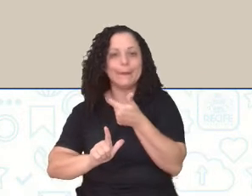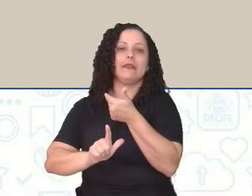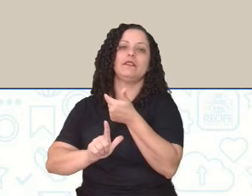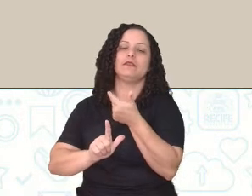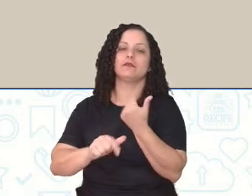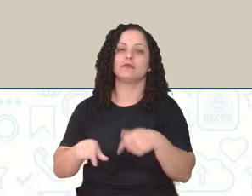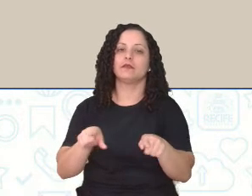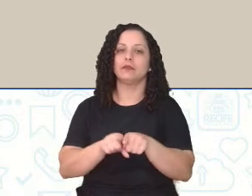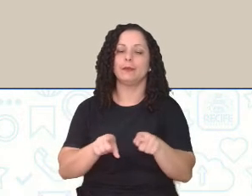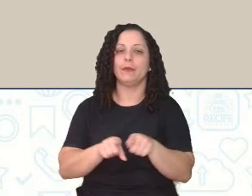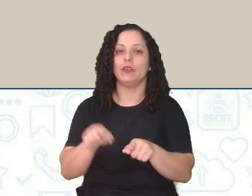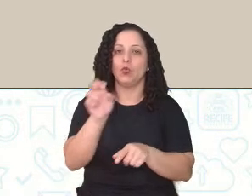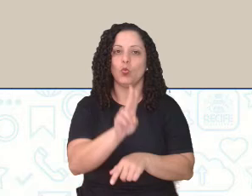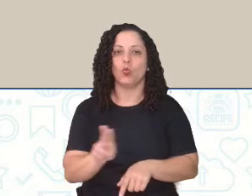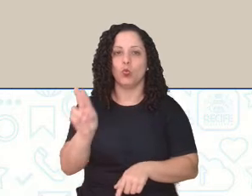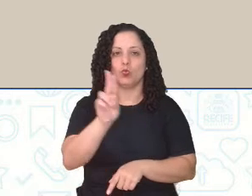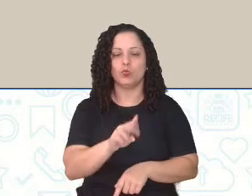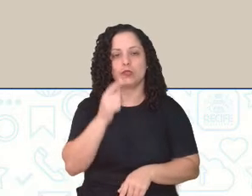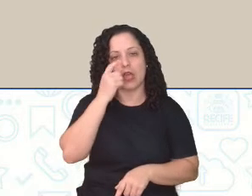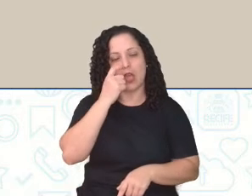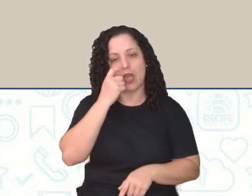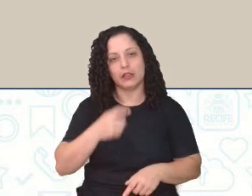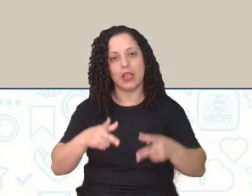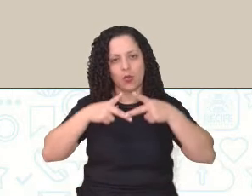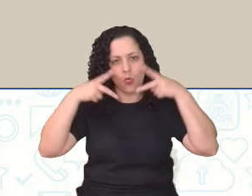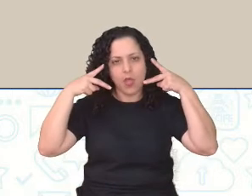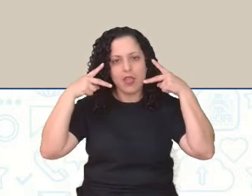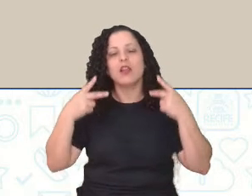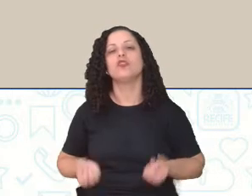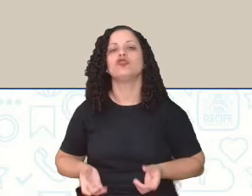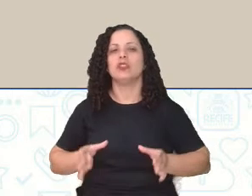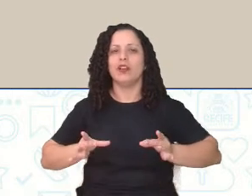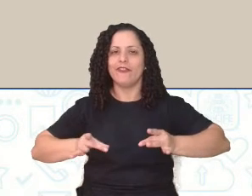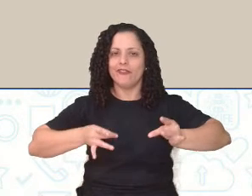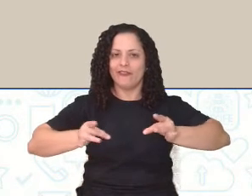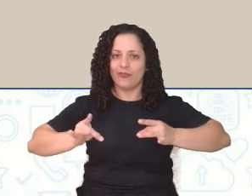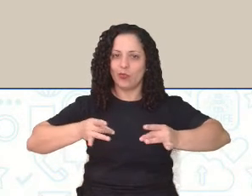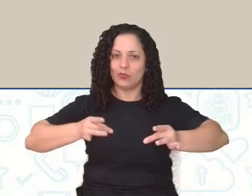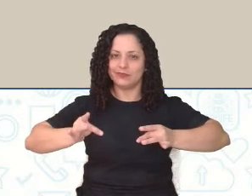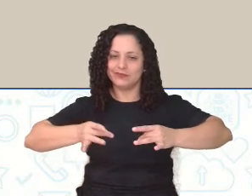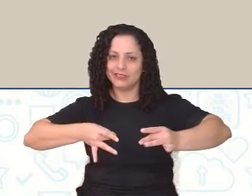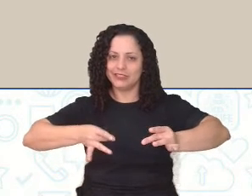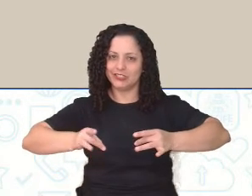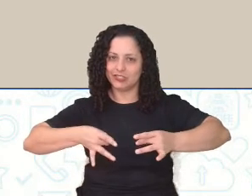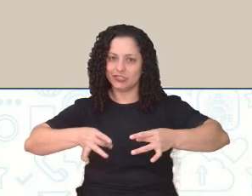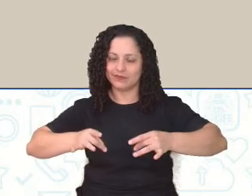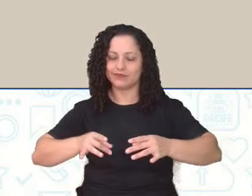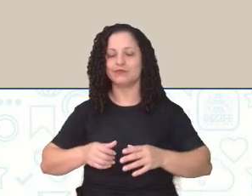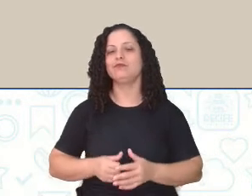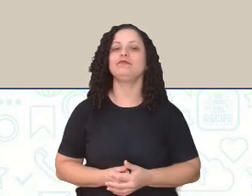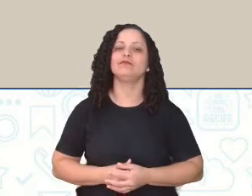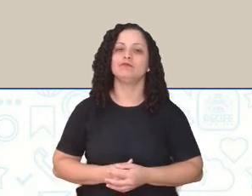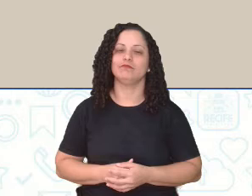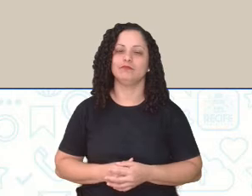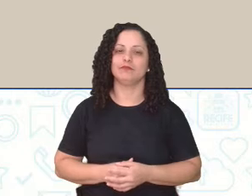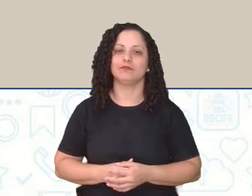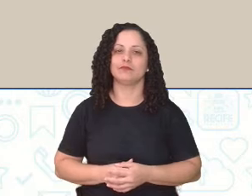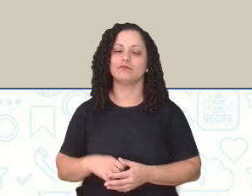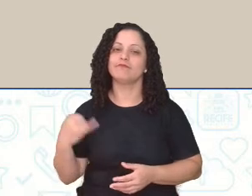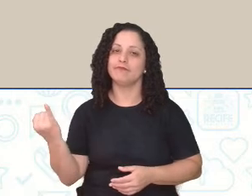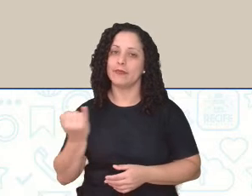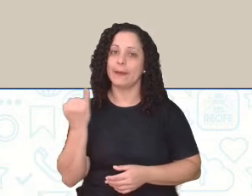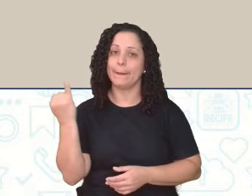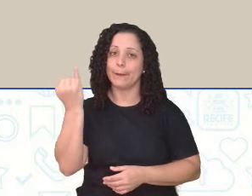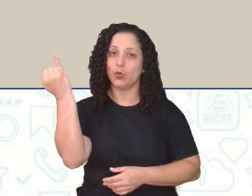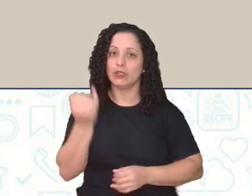médicos recomendam o uso de cuecas de algodão, que permita que a pele respire mais, e cuecas mais folgadas, não é? É importante